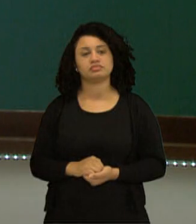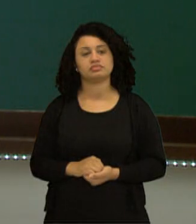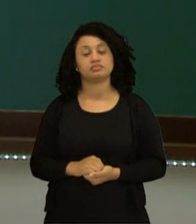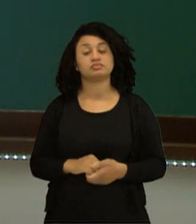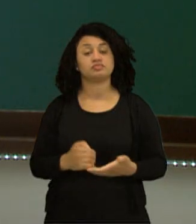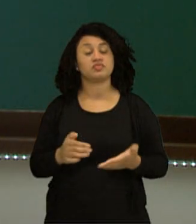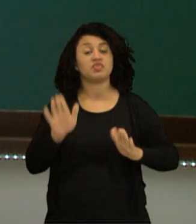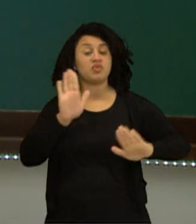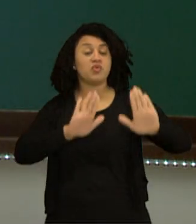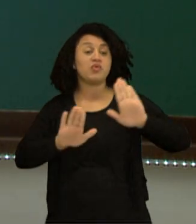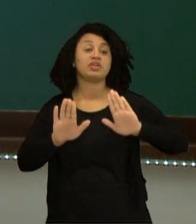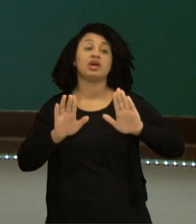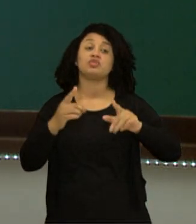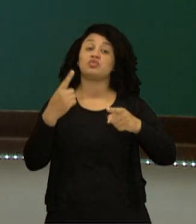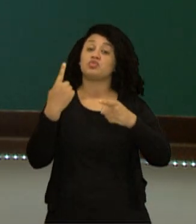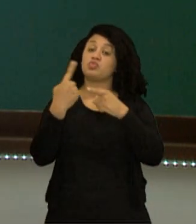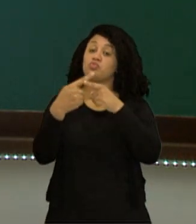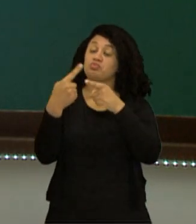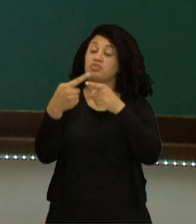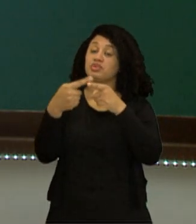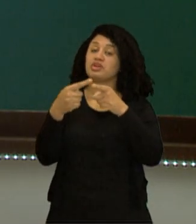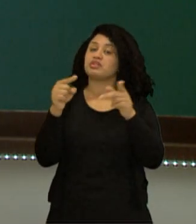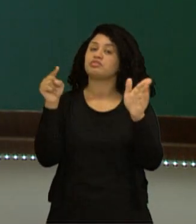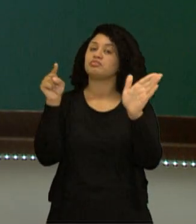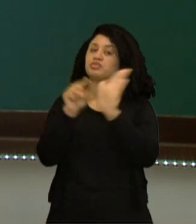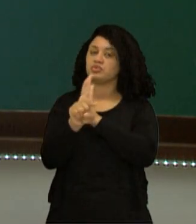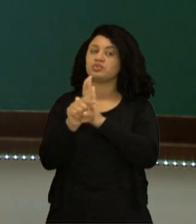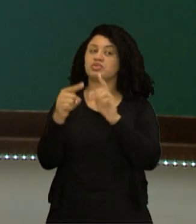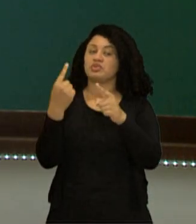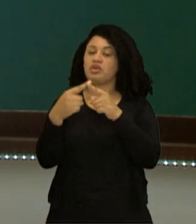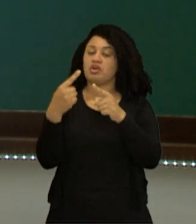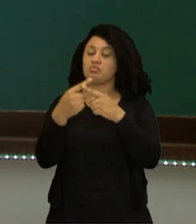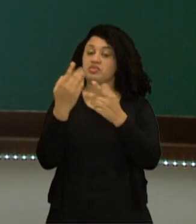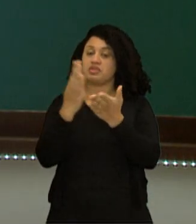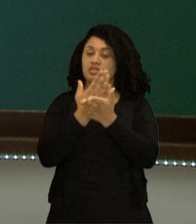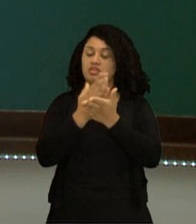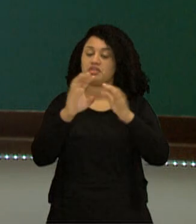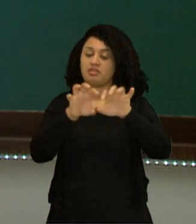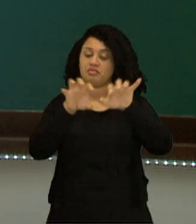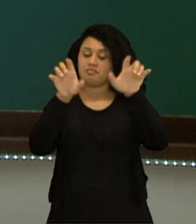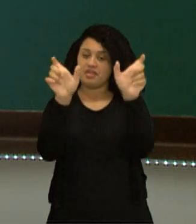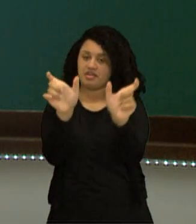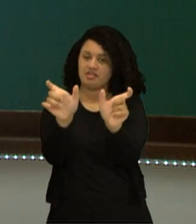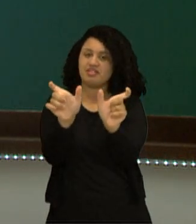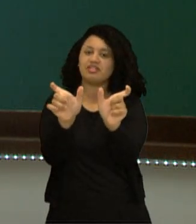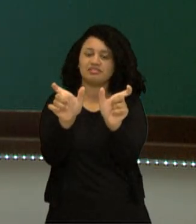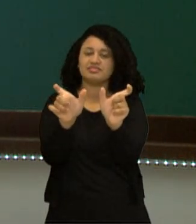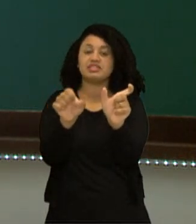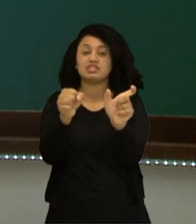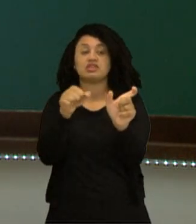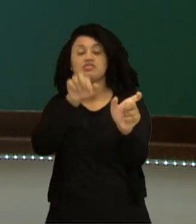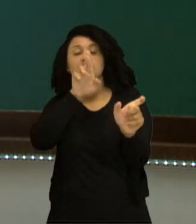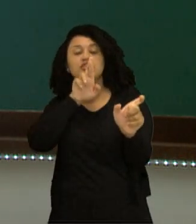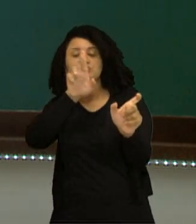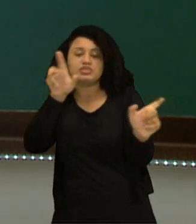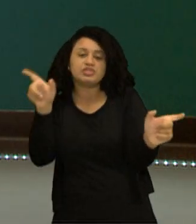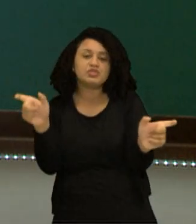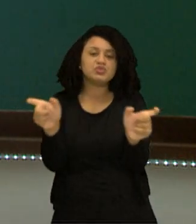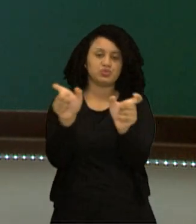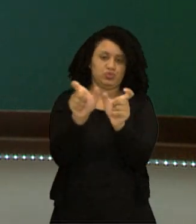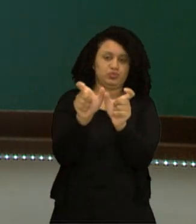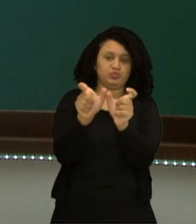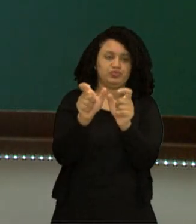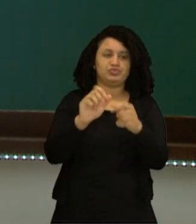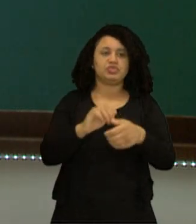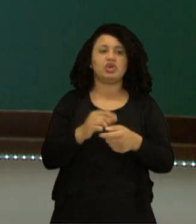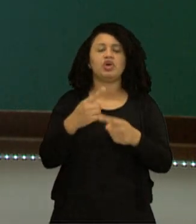Cuidado com o porquê da pergunta separado. Quando eu vou responder, eu coloco junto. Por que